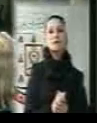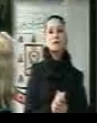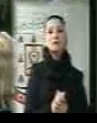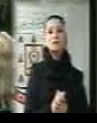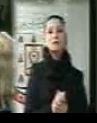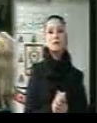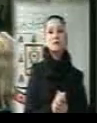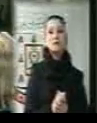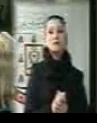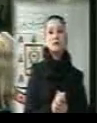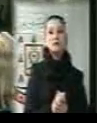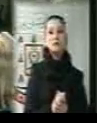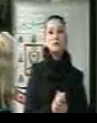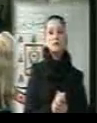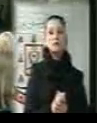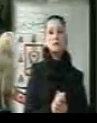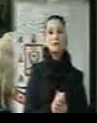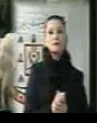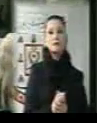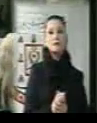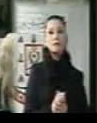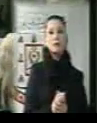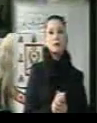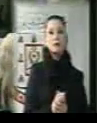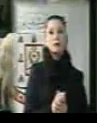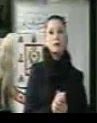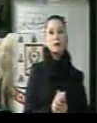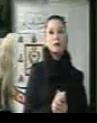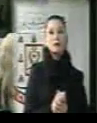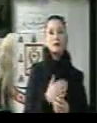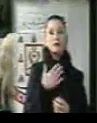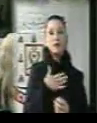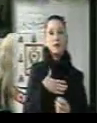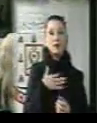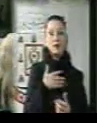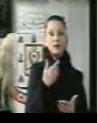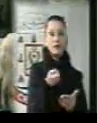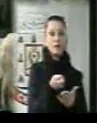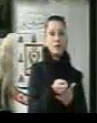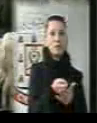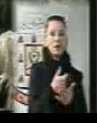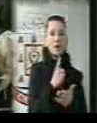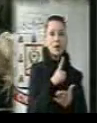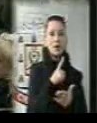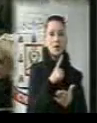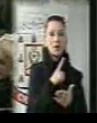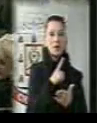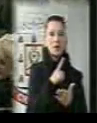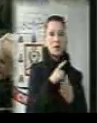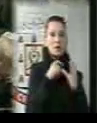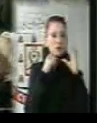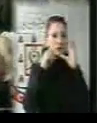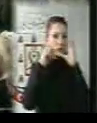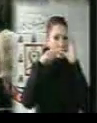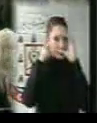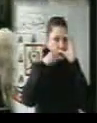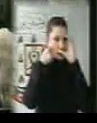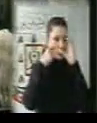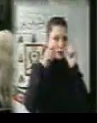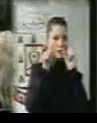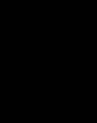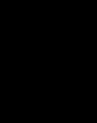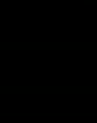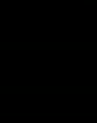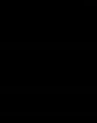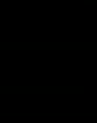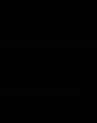Gostaria de colocar os vereadores, que nós temos uma matéria que foi feita pela TV Cidadã com o vereador Vanderlei Zilli, que foi autor do requerimento, de mais